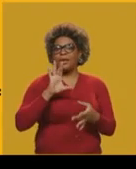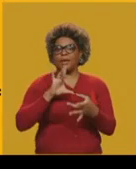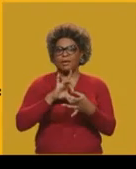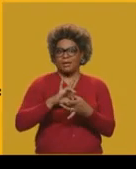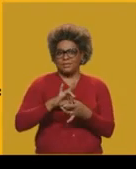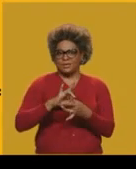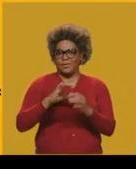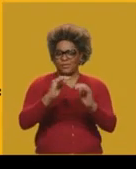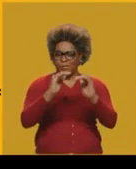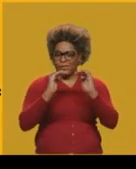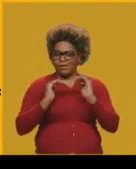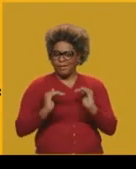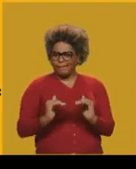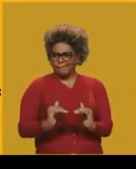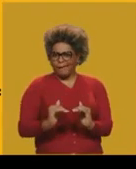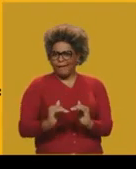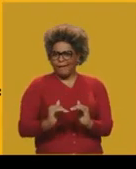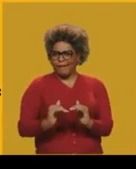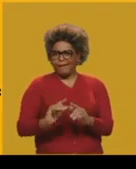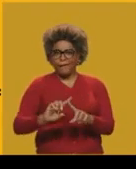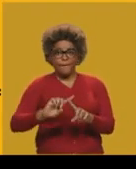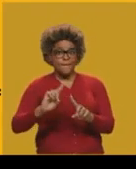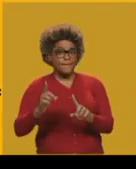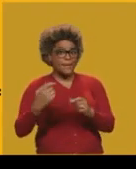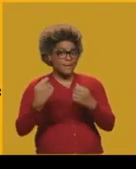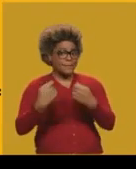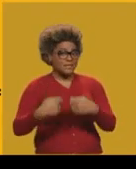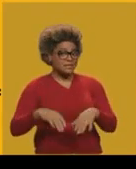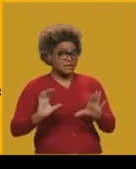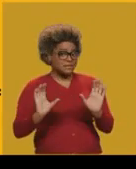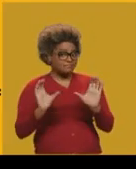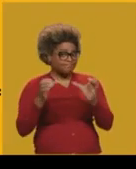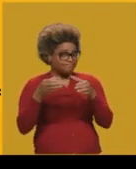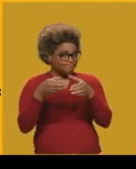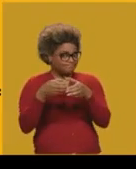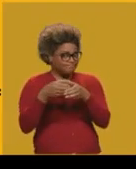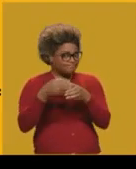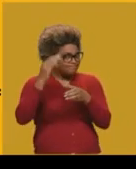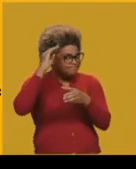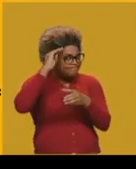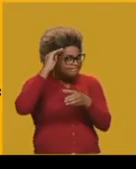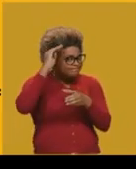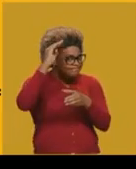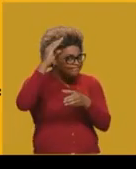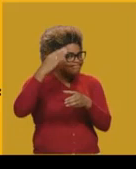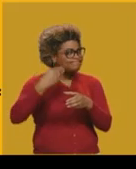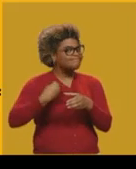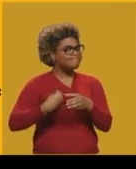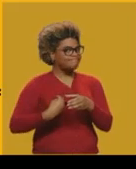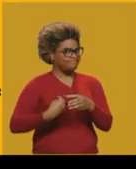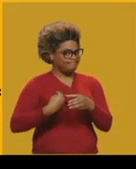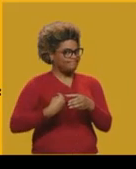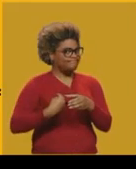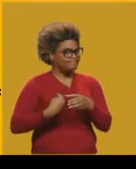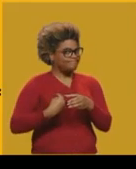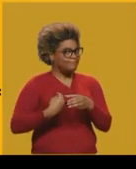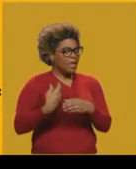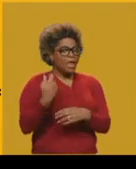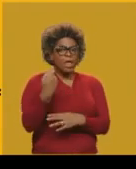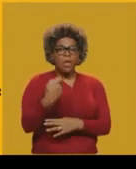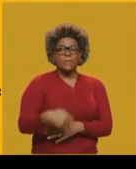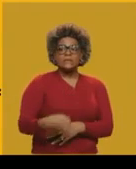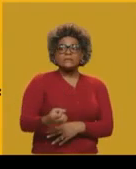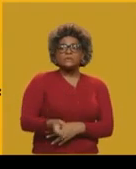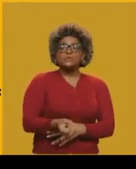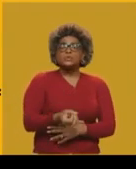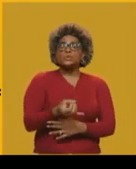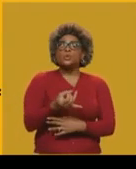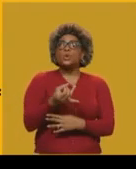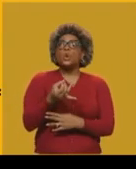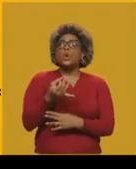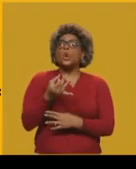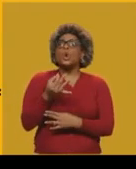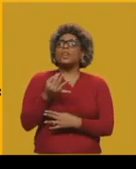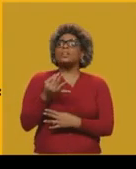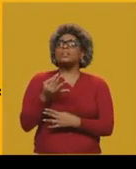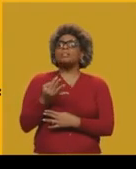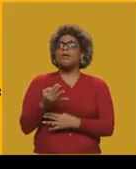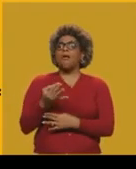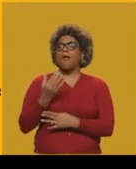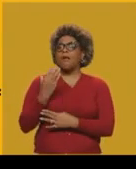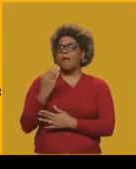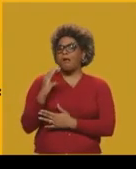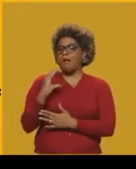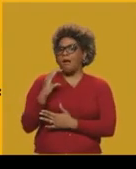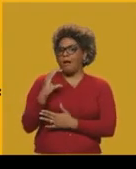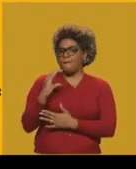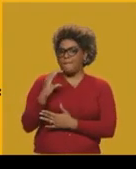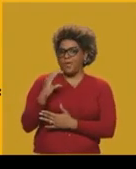parte da cadeia principal. Então, precisamos contar a quantidade de carbonos de forma que a dupla